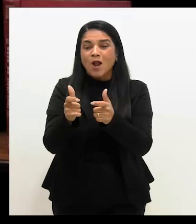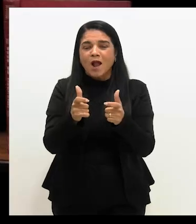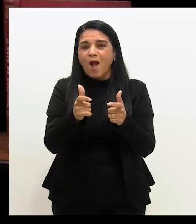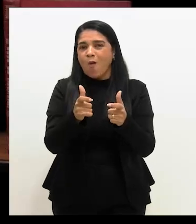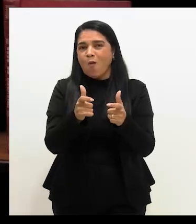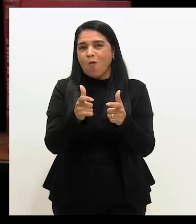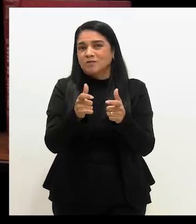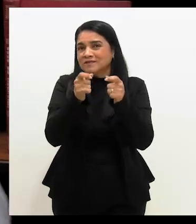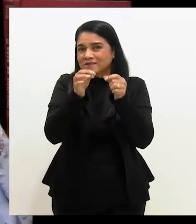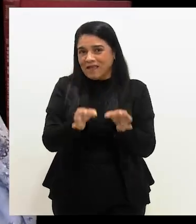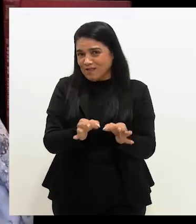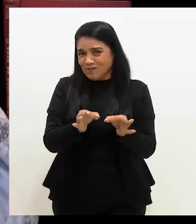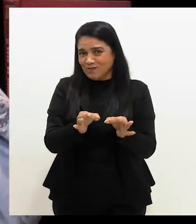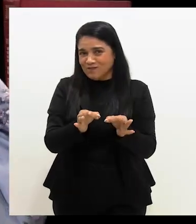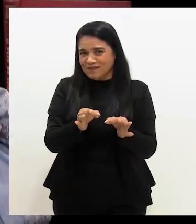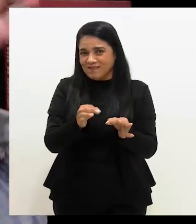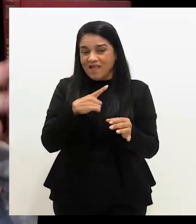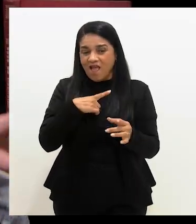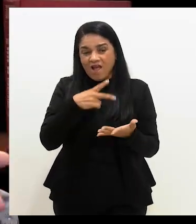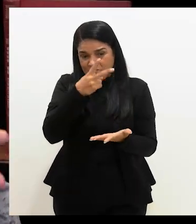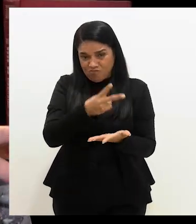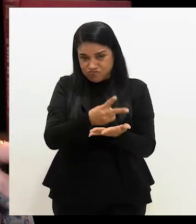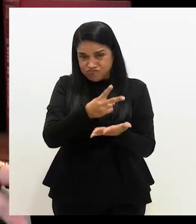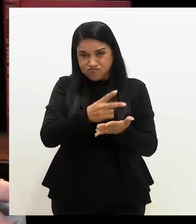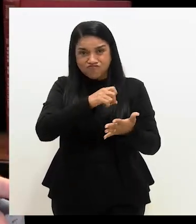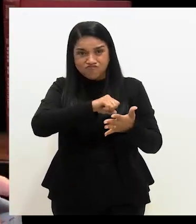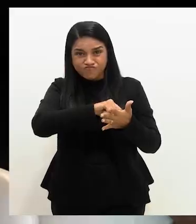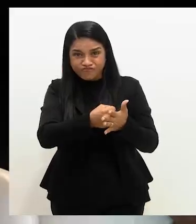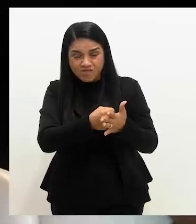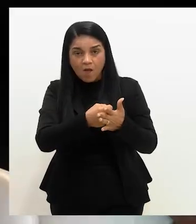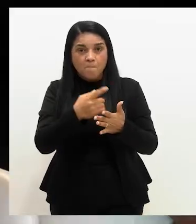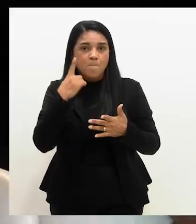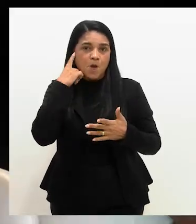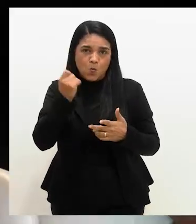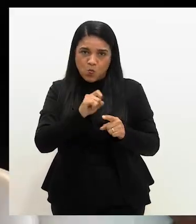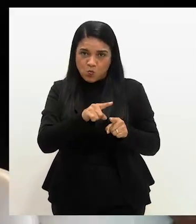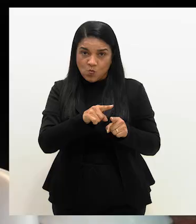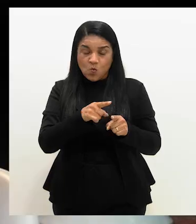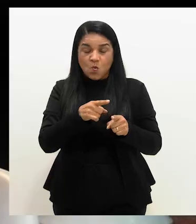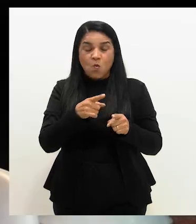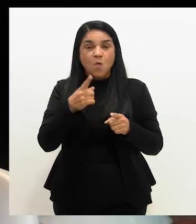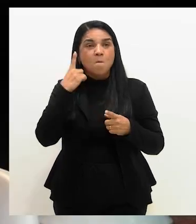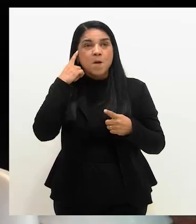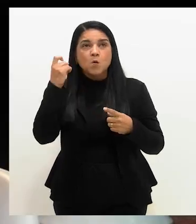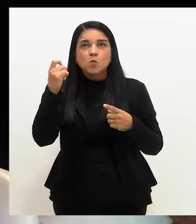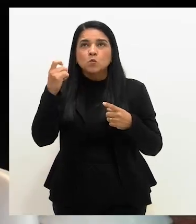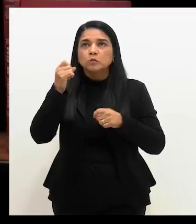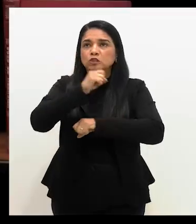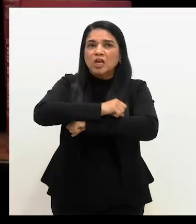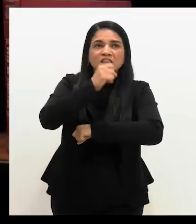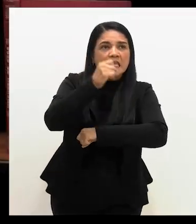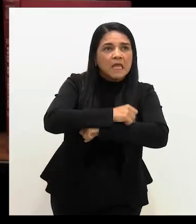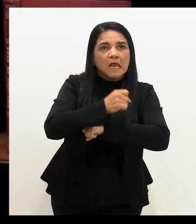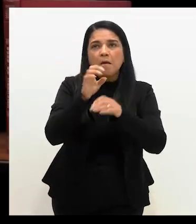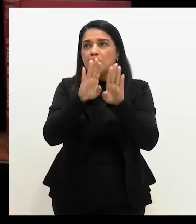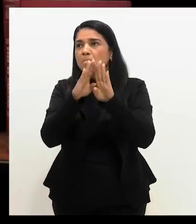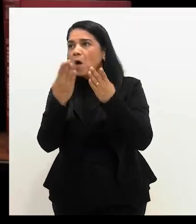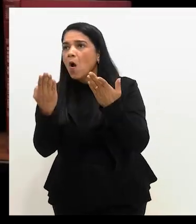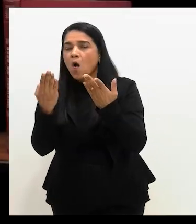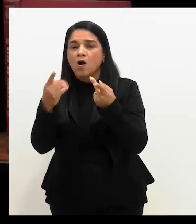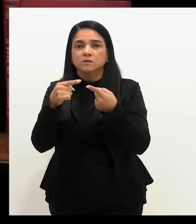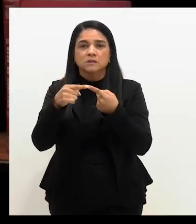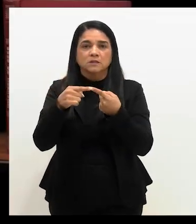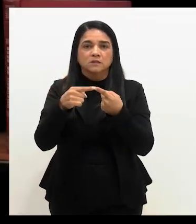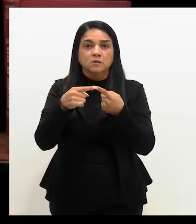para você dizer, vamos conter esse barulho aqui. O barulho, ele vai andando, entrando na sua janela, pela sua